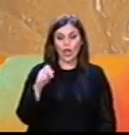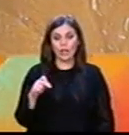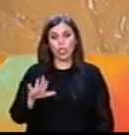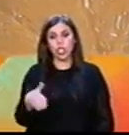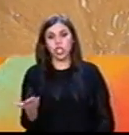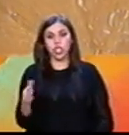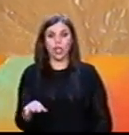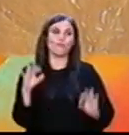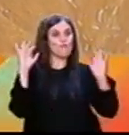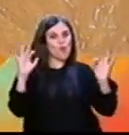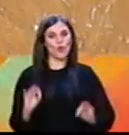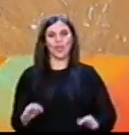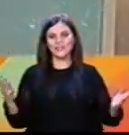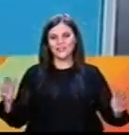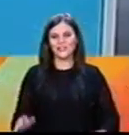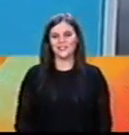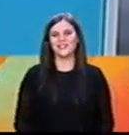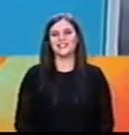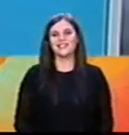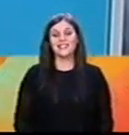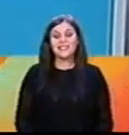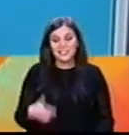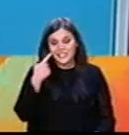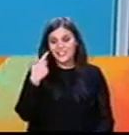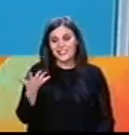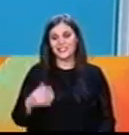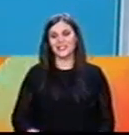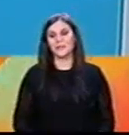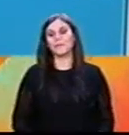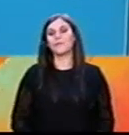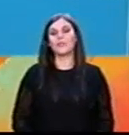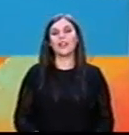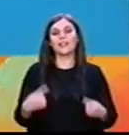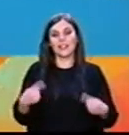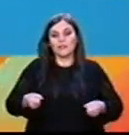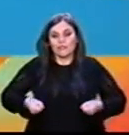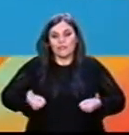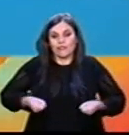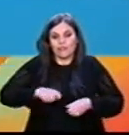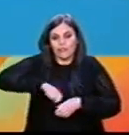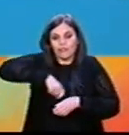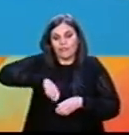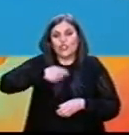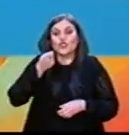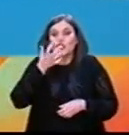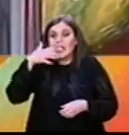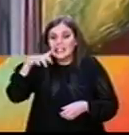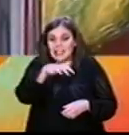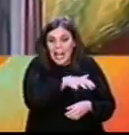E já estamos panados. E já está. Olha, eu já coloquei aqui o tachinho com água ao lume. Vamos-lhe colocar a pitadinha de sal.